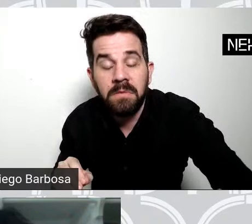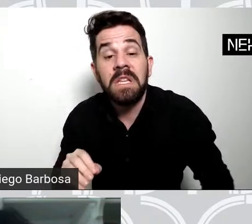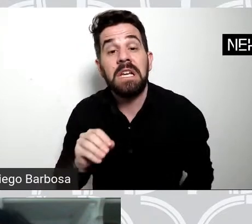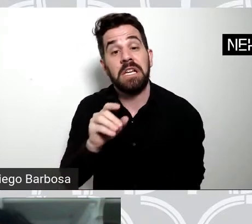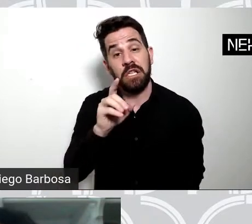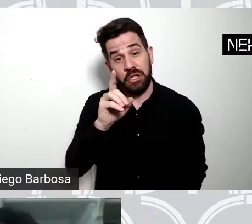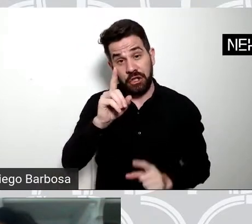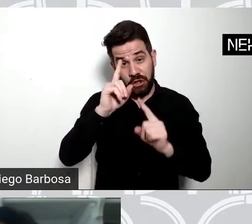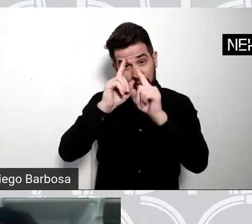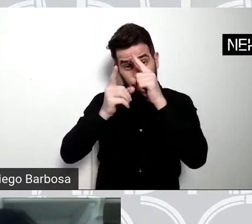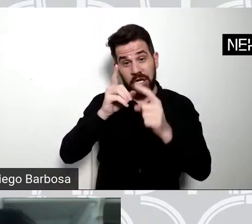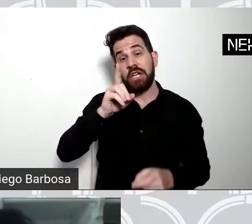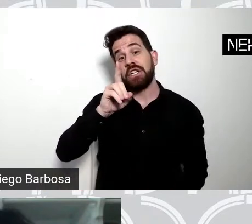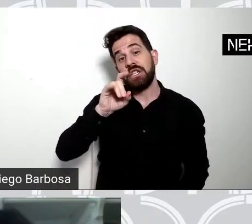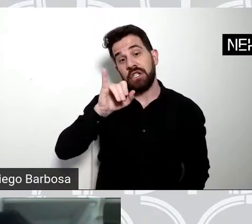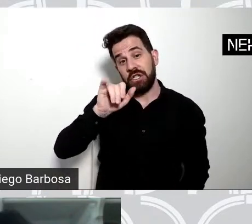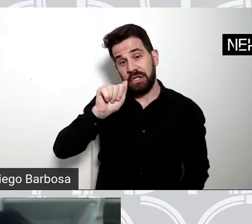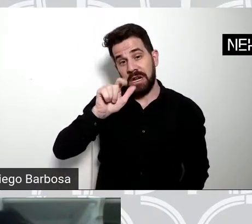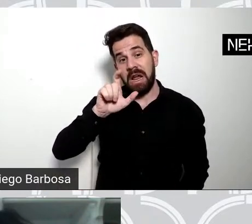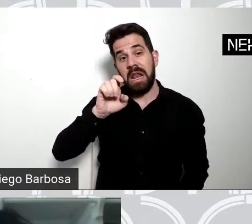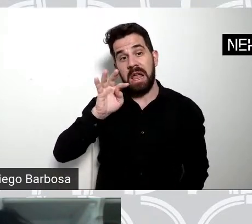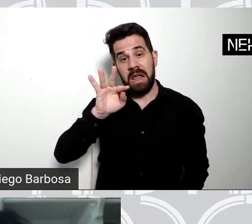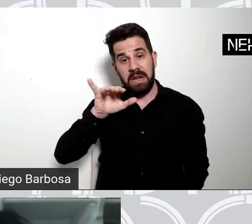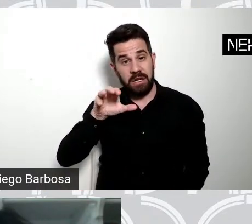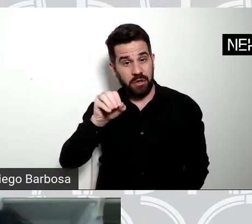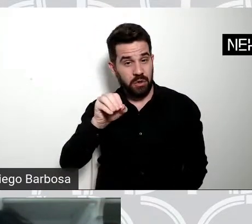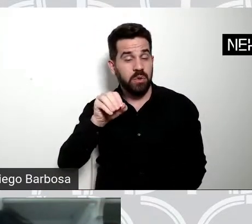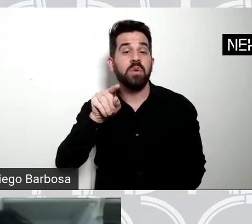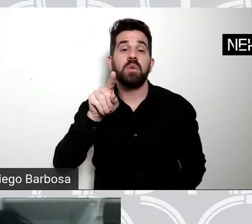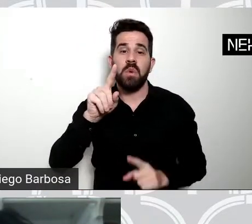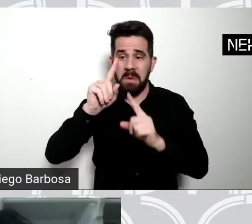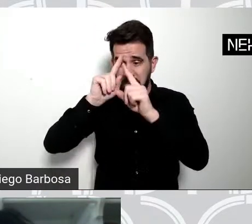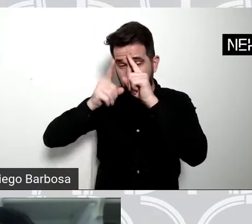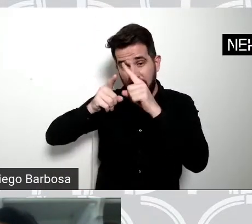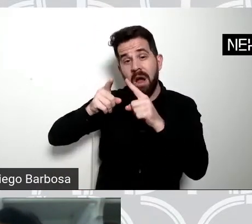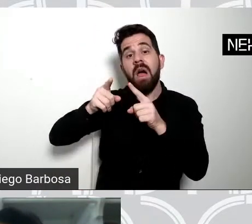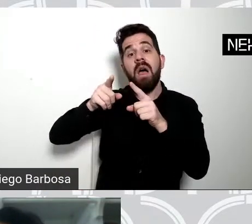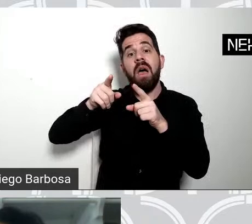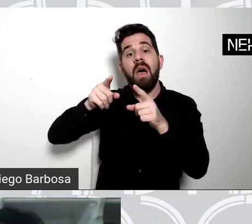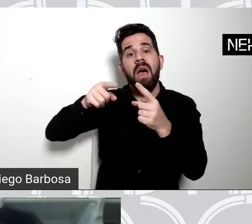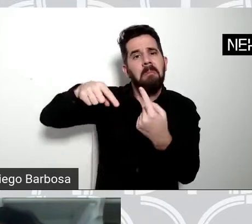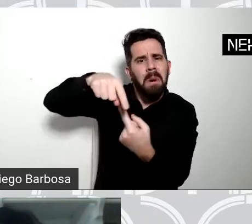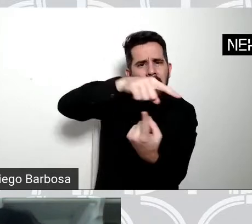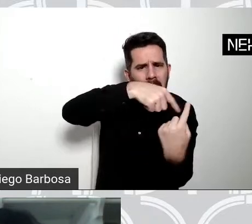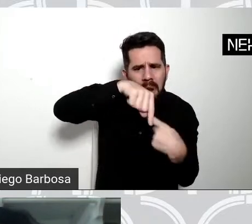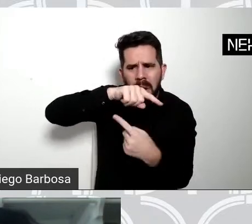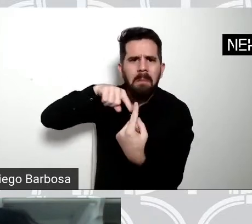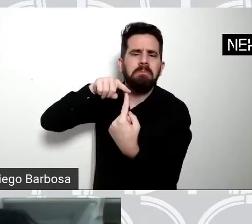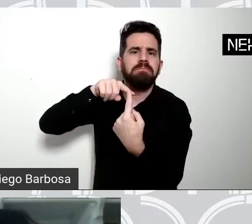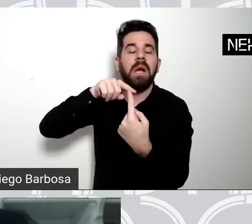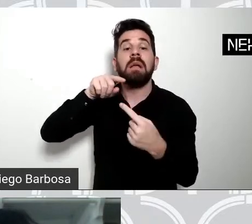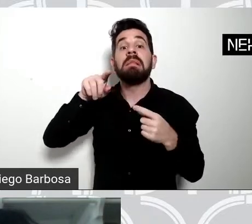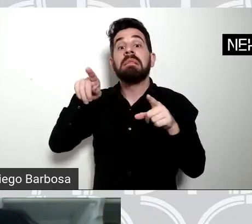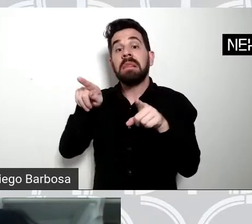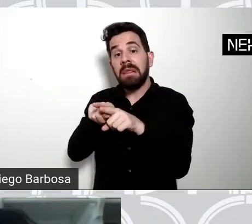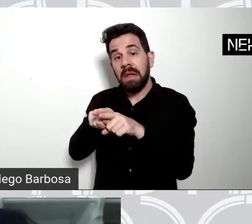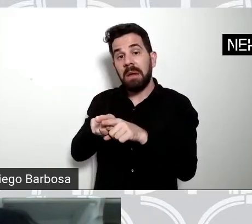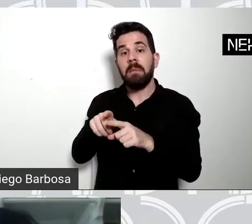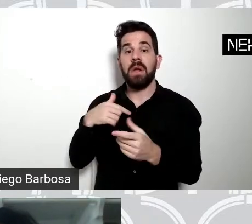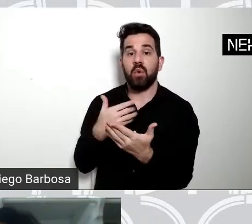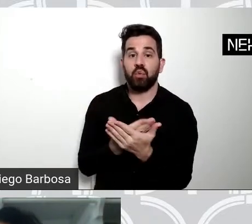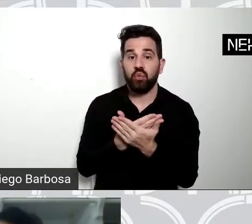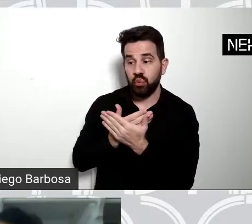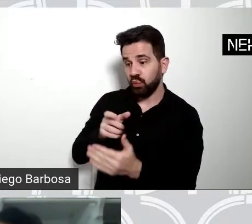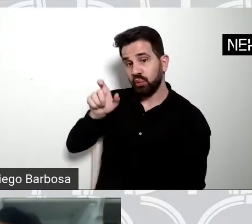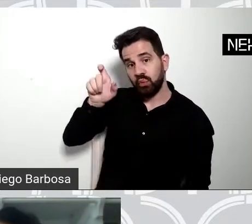visão dialética da formação literária brasileira e da formação do país, na verdade,